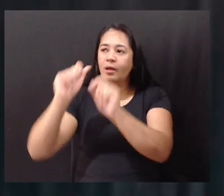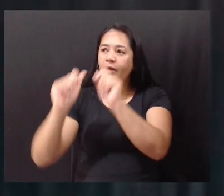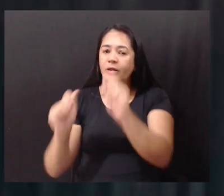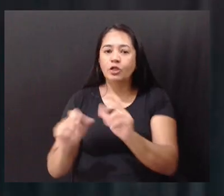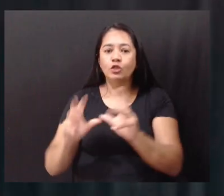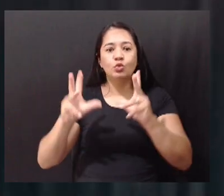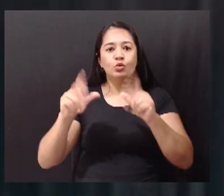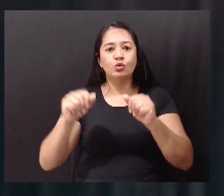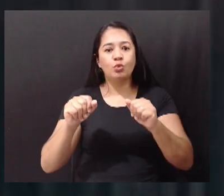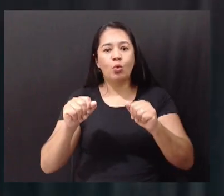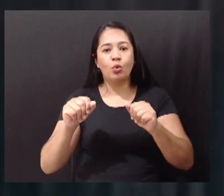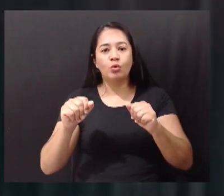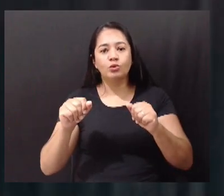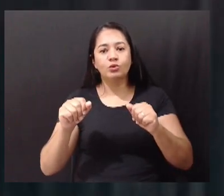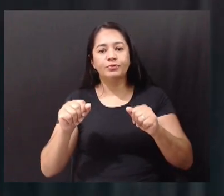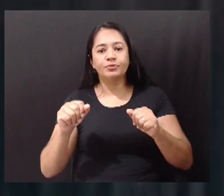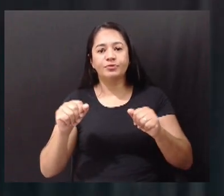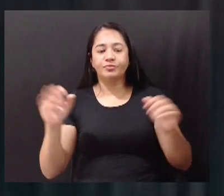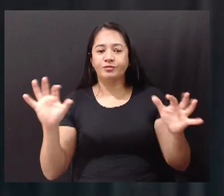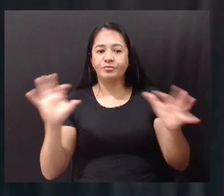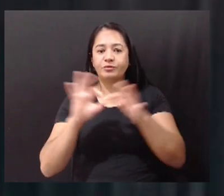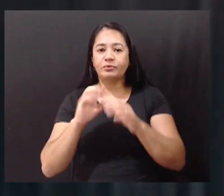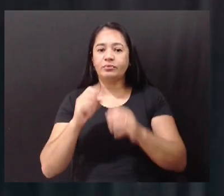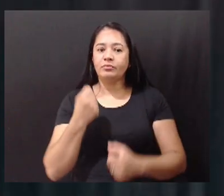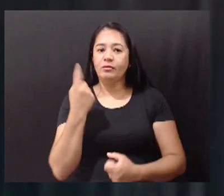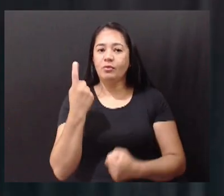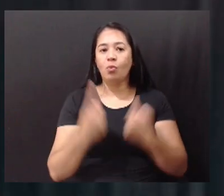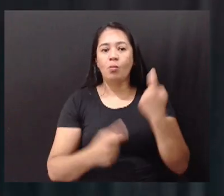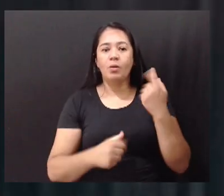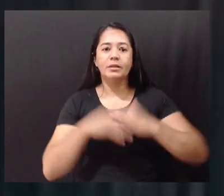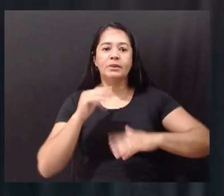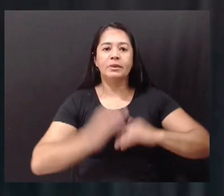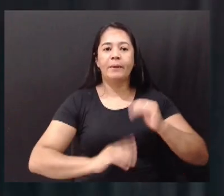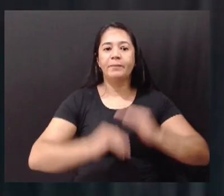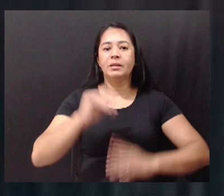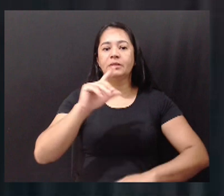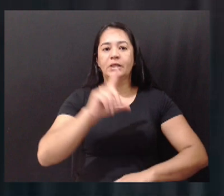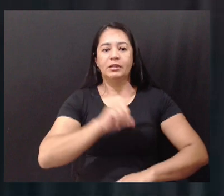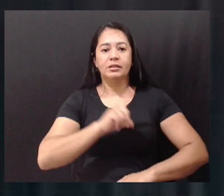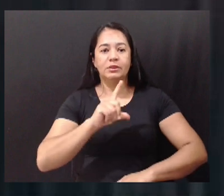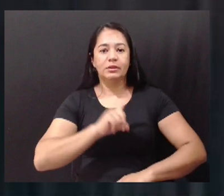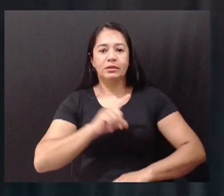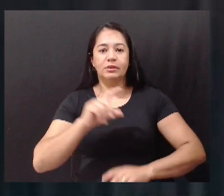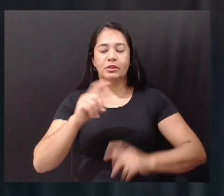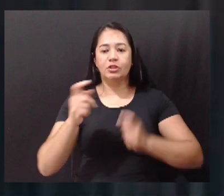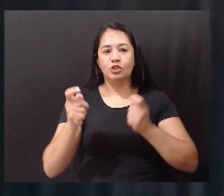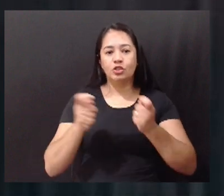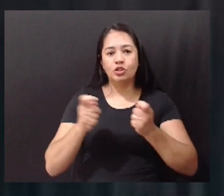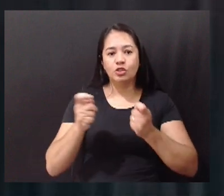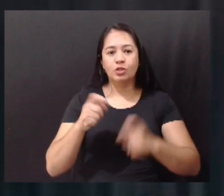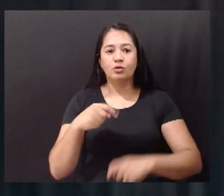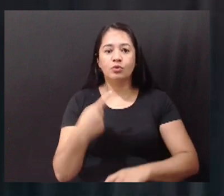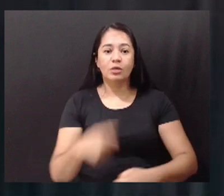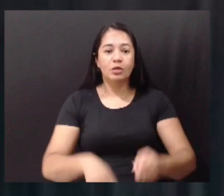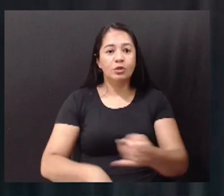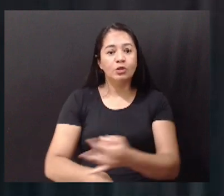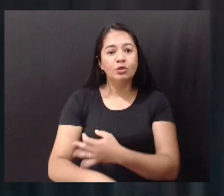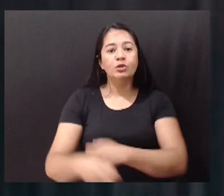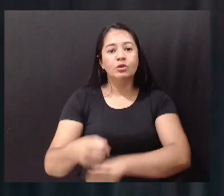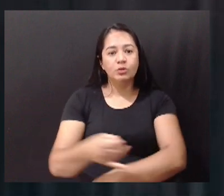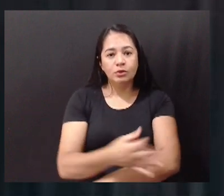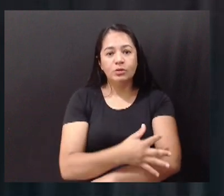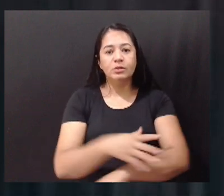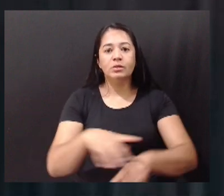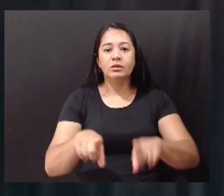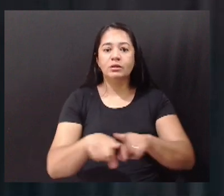estão associados a algumas habilidades que a gente tem, tanto do ponto de vista de regular nossas emoções, de lidar